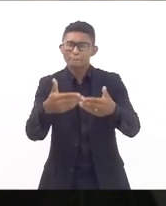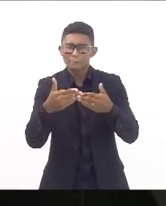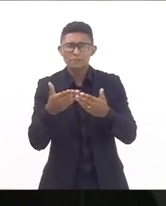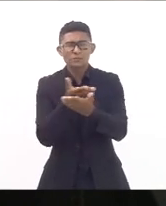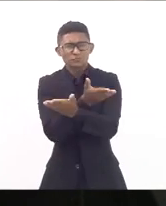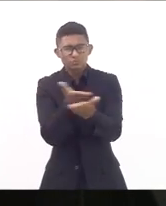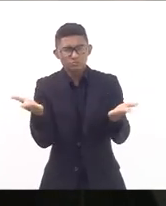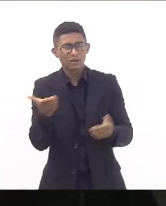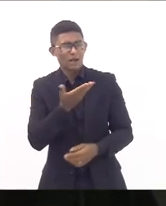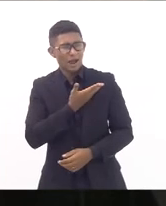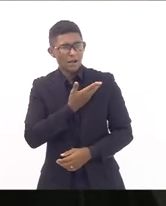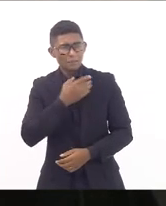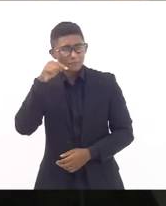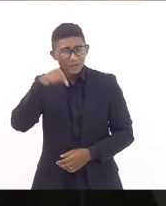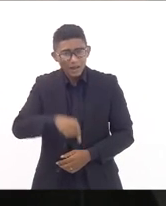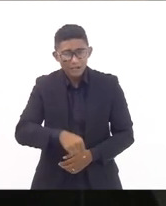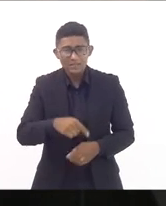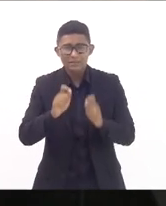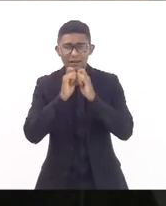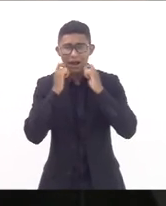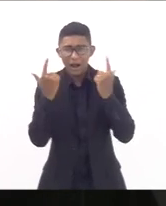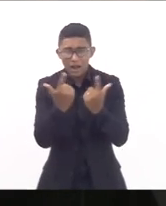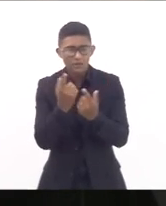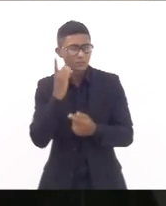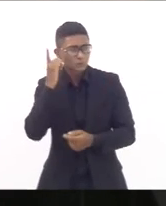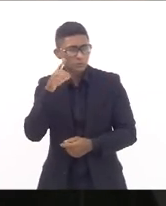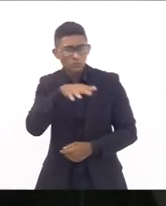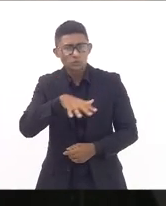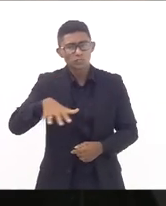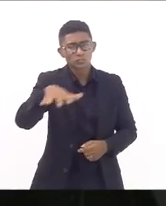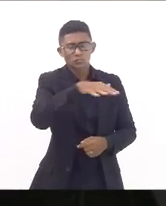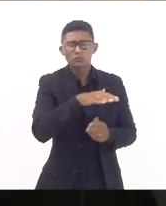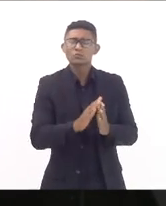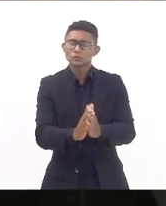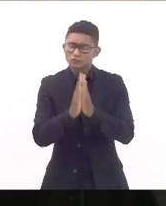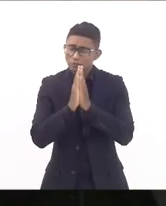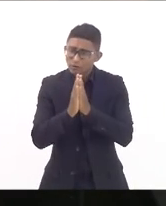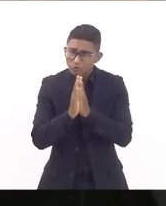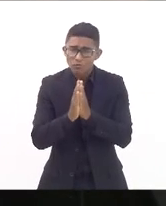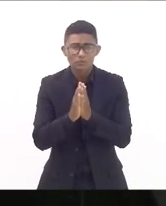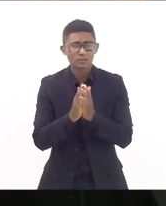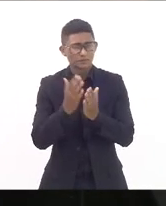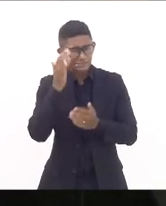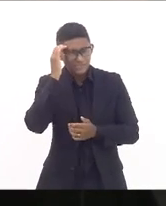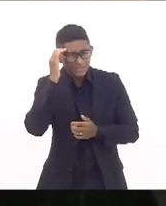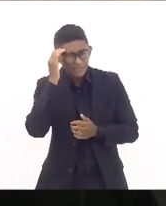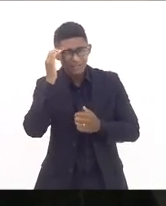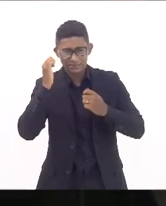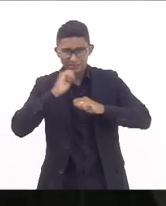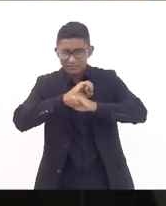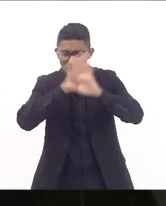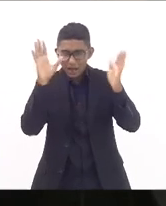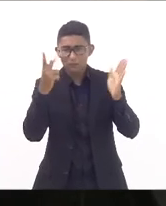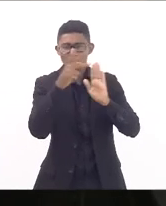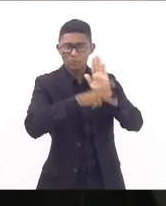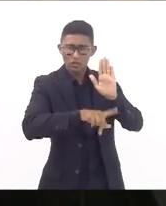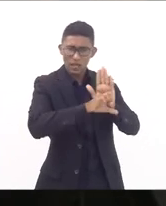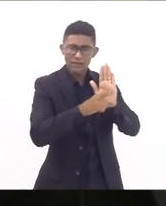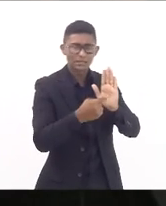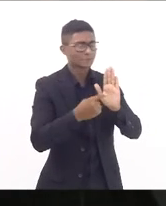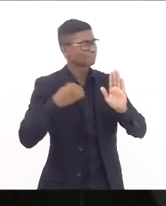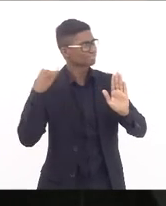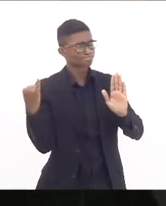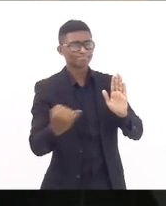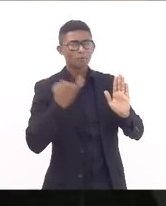aos nossos pares desta casa, que venha entender e compreender a importância desse projeto de lei, até porque, é como